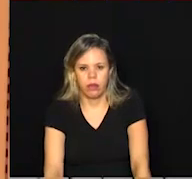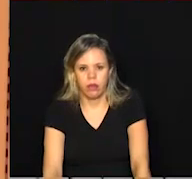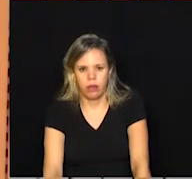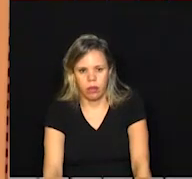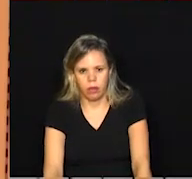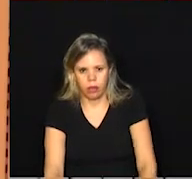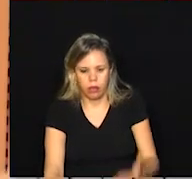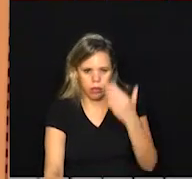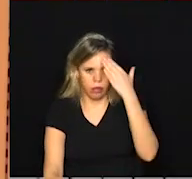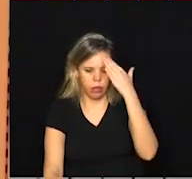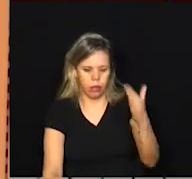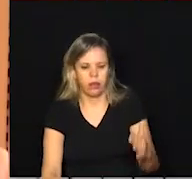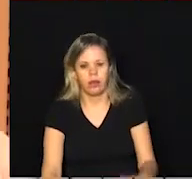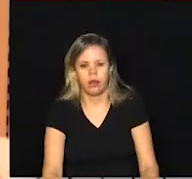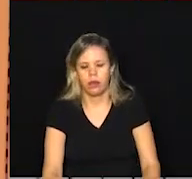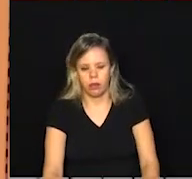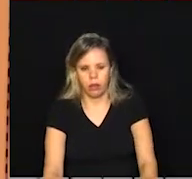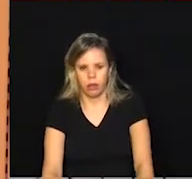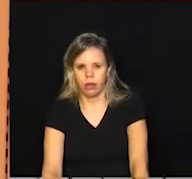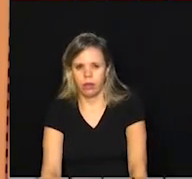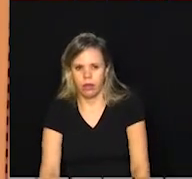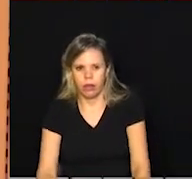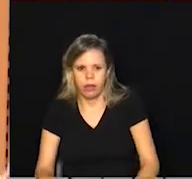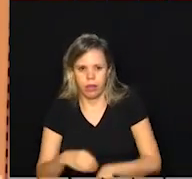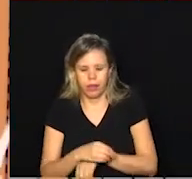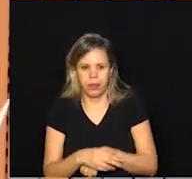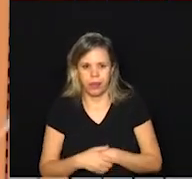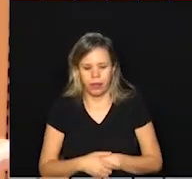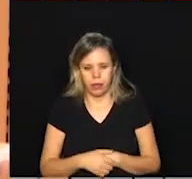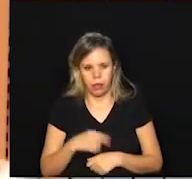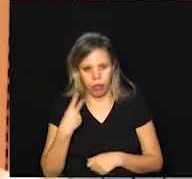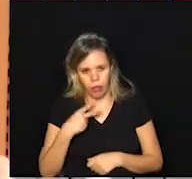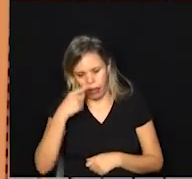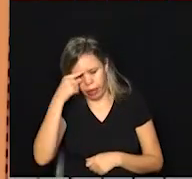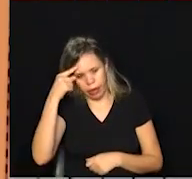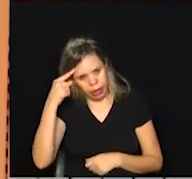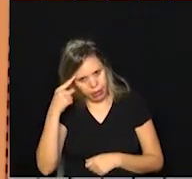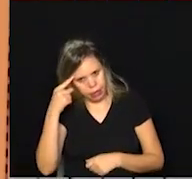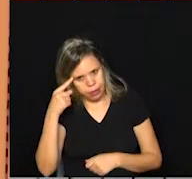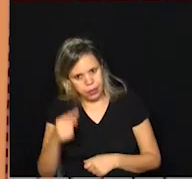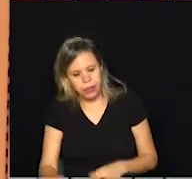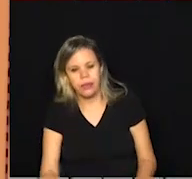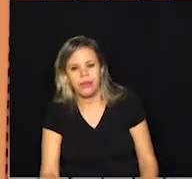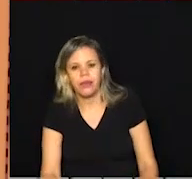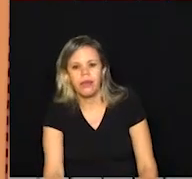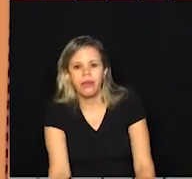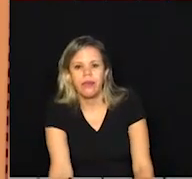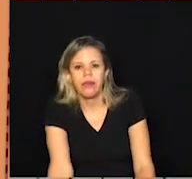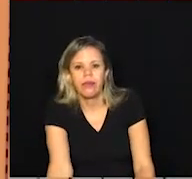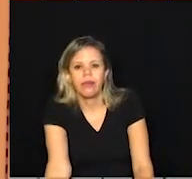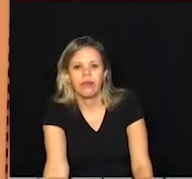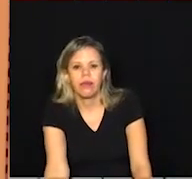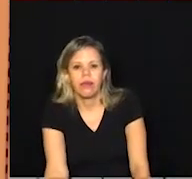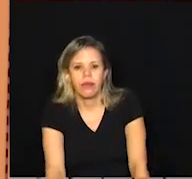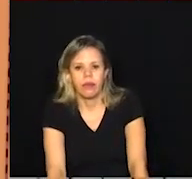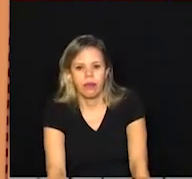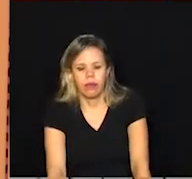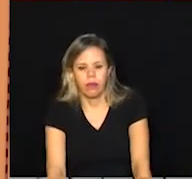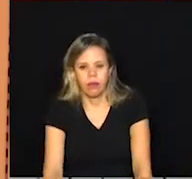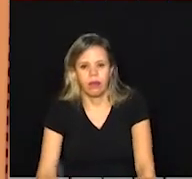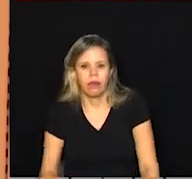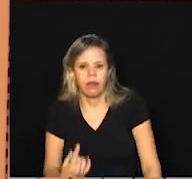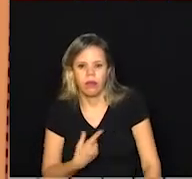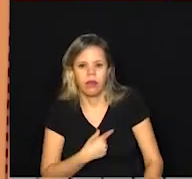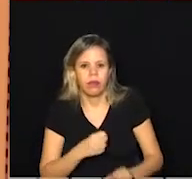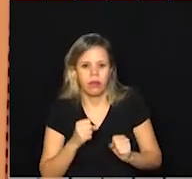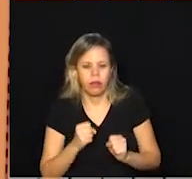é muito obrigado Alessandra passo então a palavra a vereadora Paola Miguel para que nós